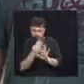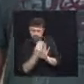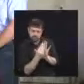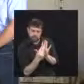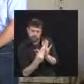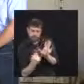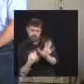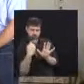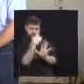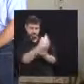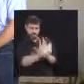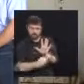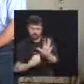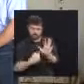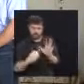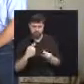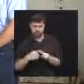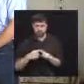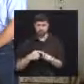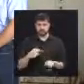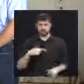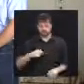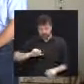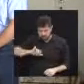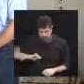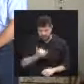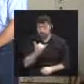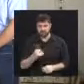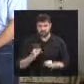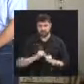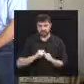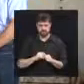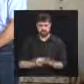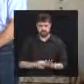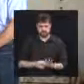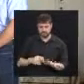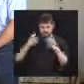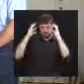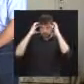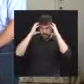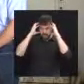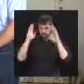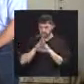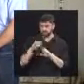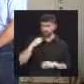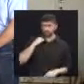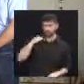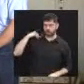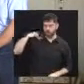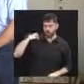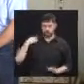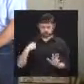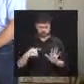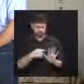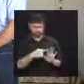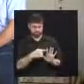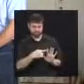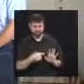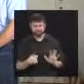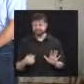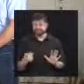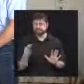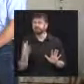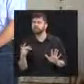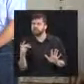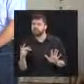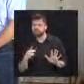vamos usar a mão direita dele porque a dor é do lado direito. E aqui seria a cabeça e aqui seria o ombro dele. E onde ele me aponta seria mais ou menos por aqui. Então